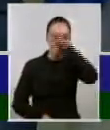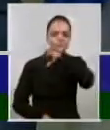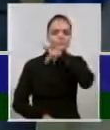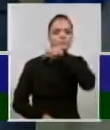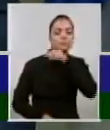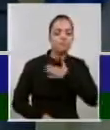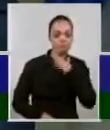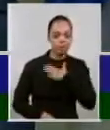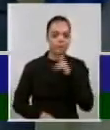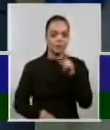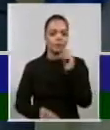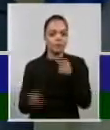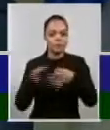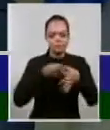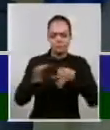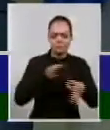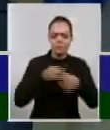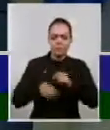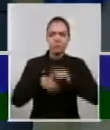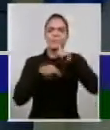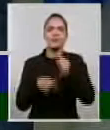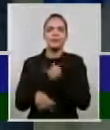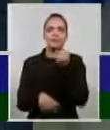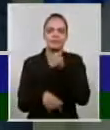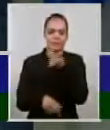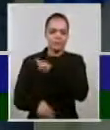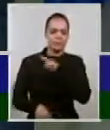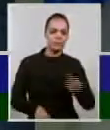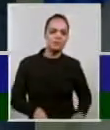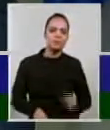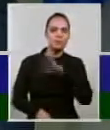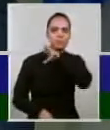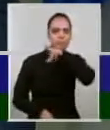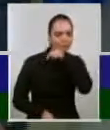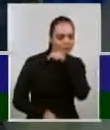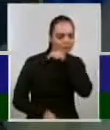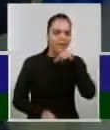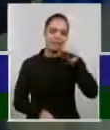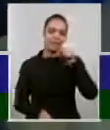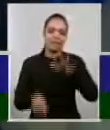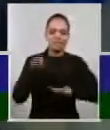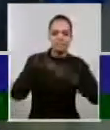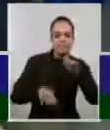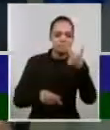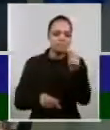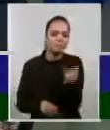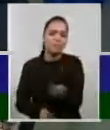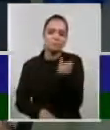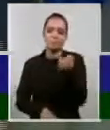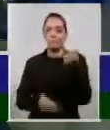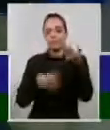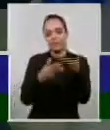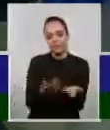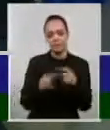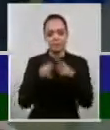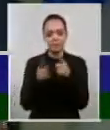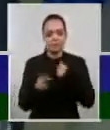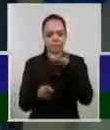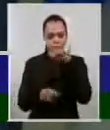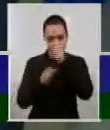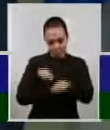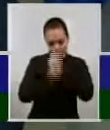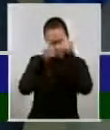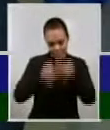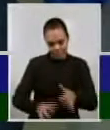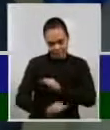mim um dos projetos mais importantes do governo Odelmo Leão, e que às vezes não tem tanta importância, mas deixar claro